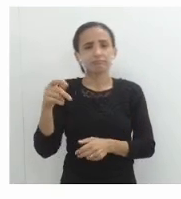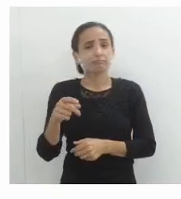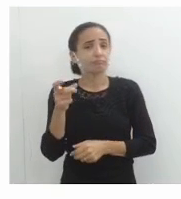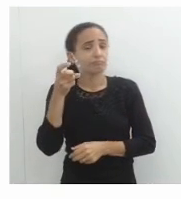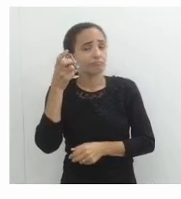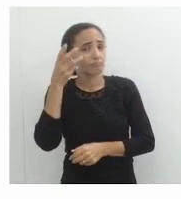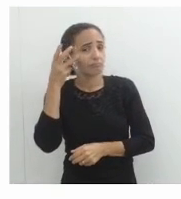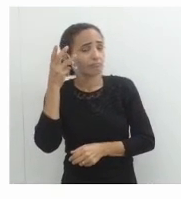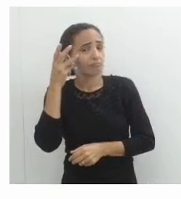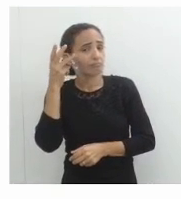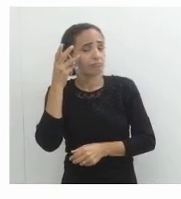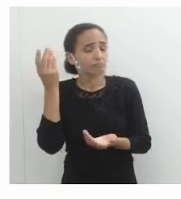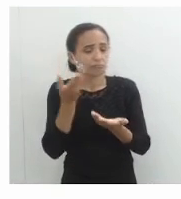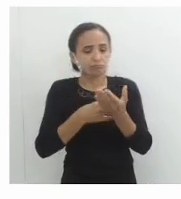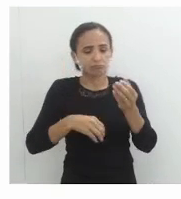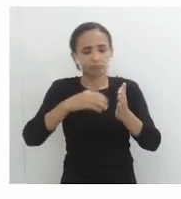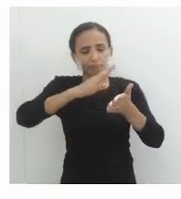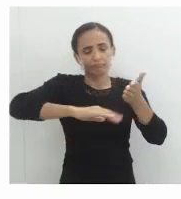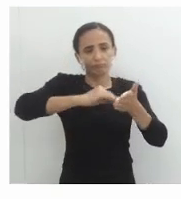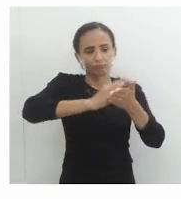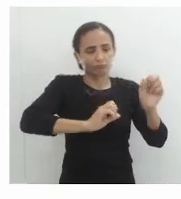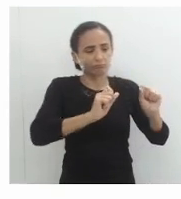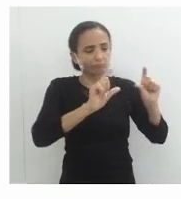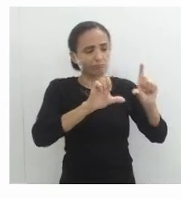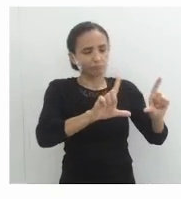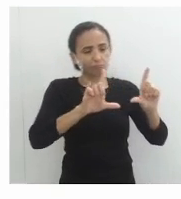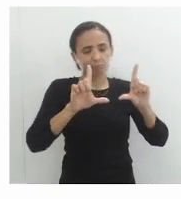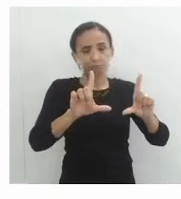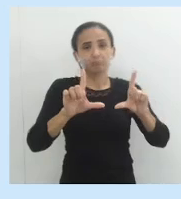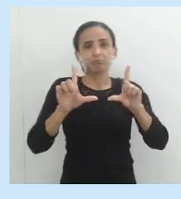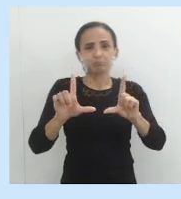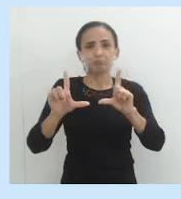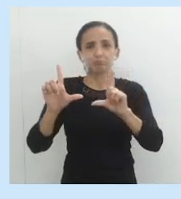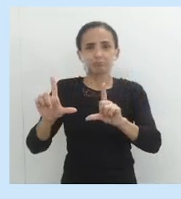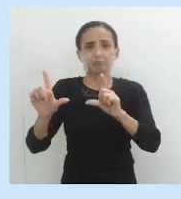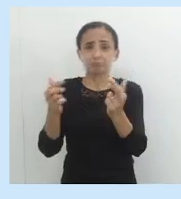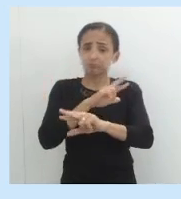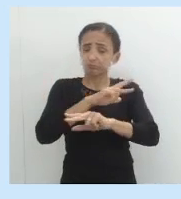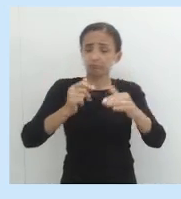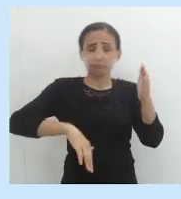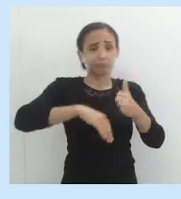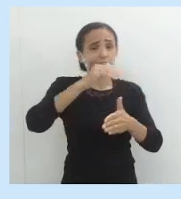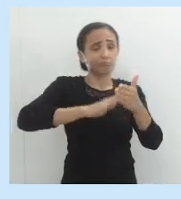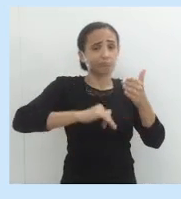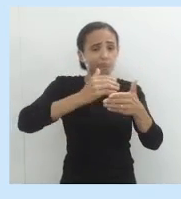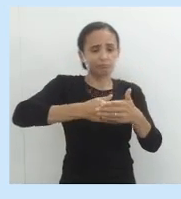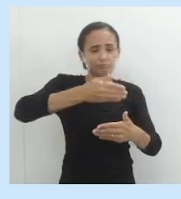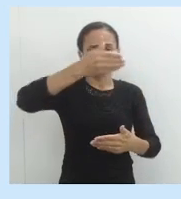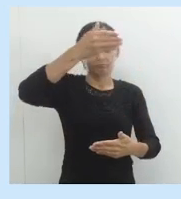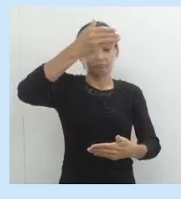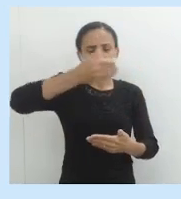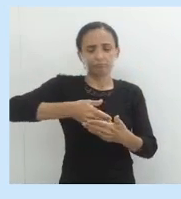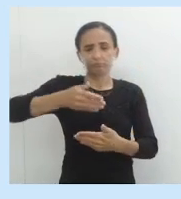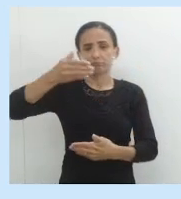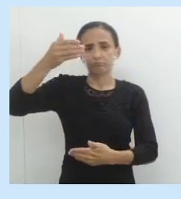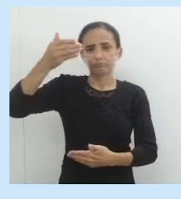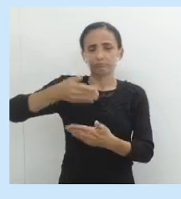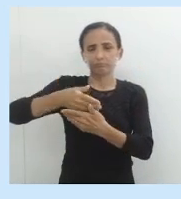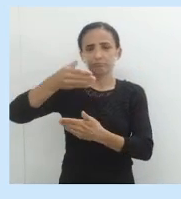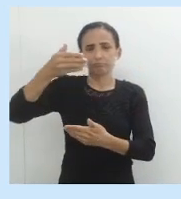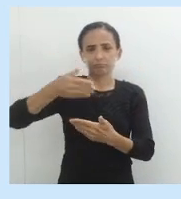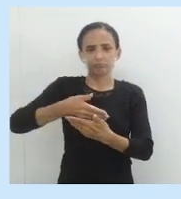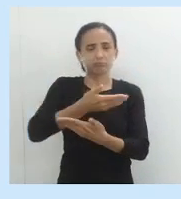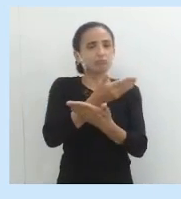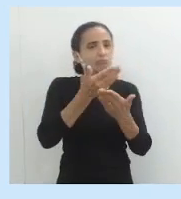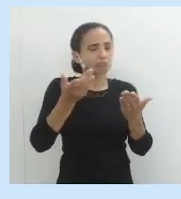pela disposição das obras, né? Vai ter muitas pinturas, muitas esculturas, que é muito parecido com a disposição